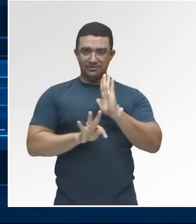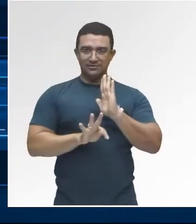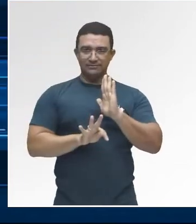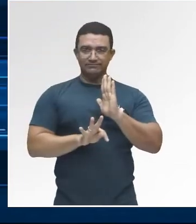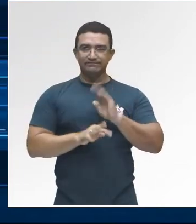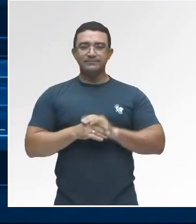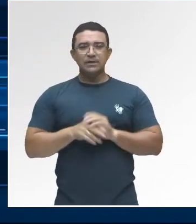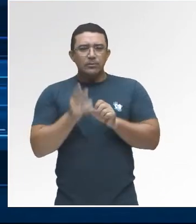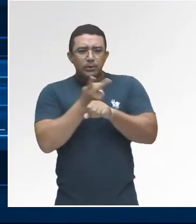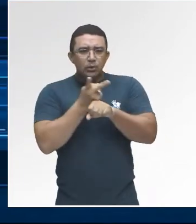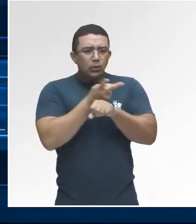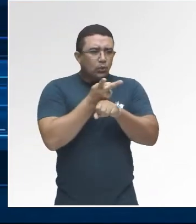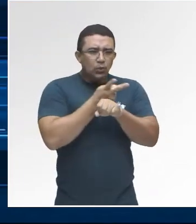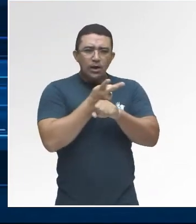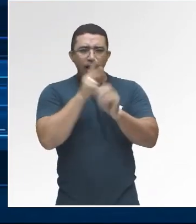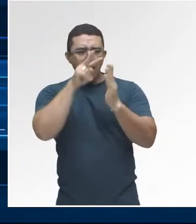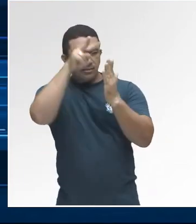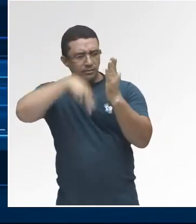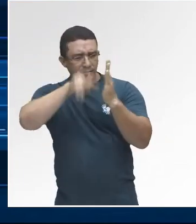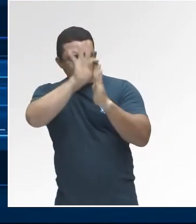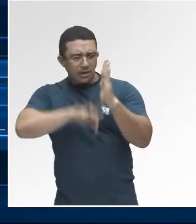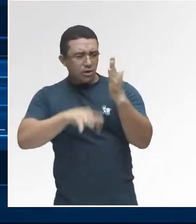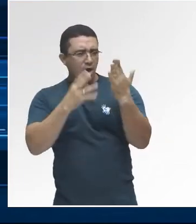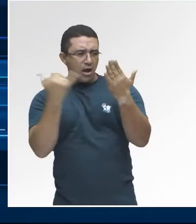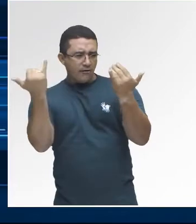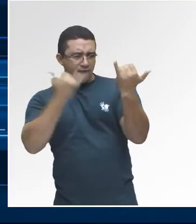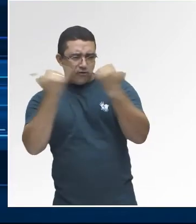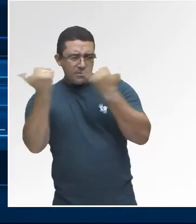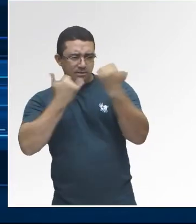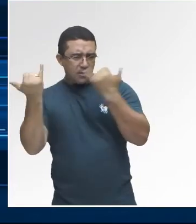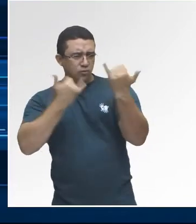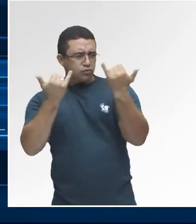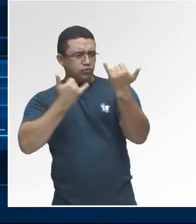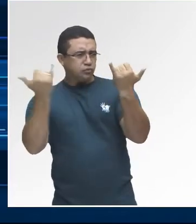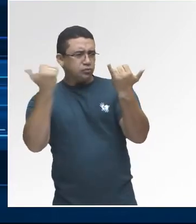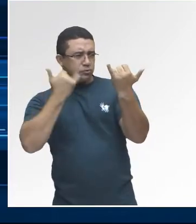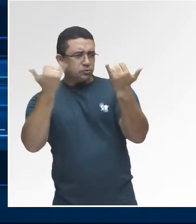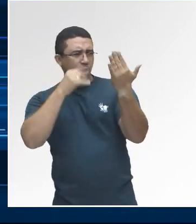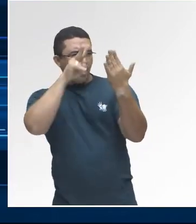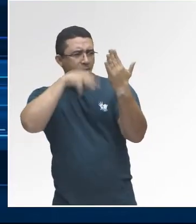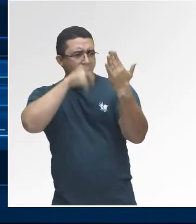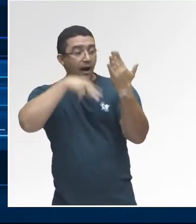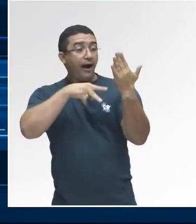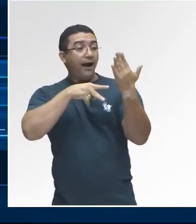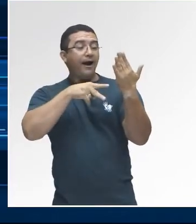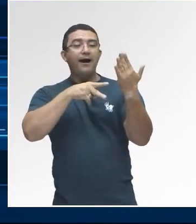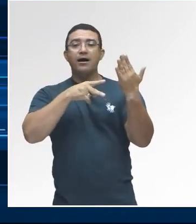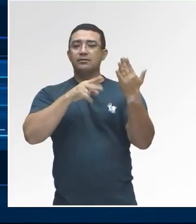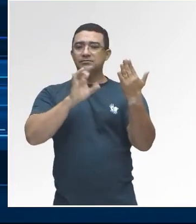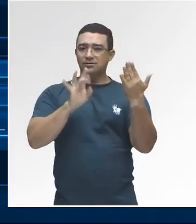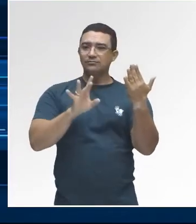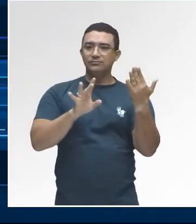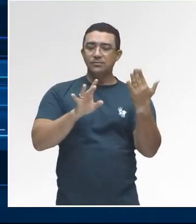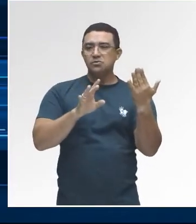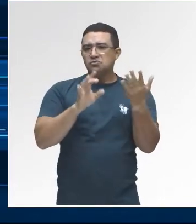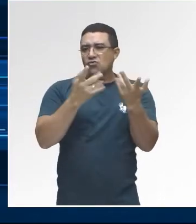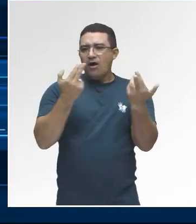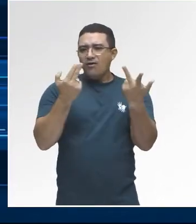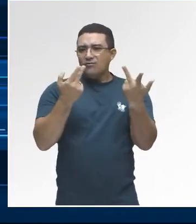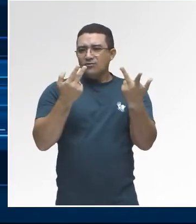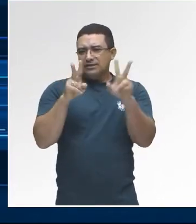procura informações que te deem, né, aquilo que você quer saber daquele texto. Como eu falei do futebol, não